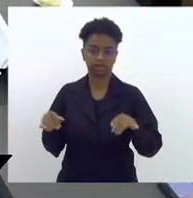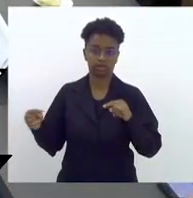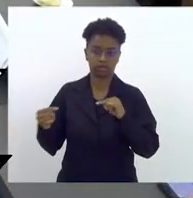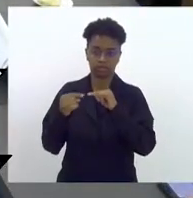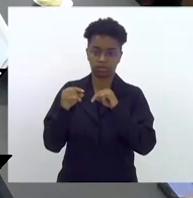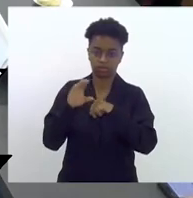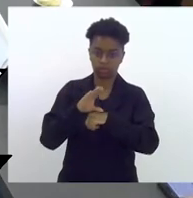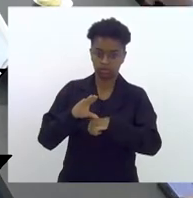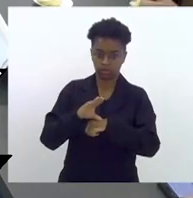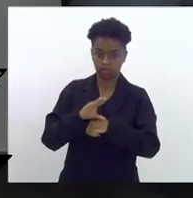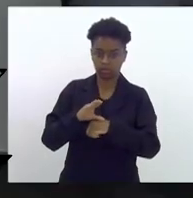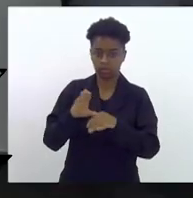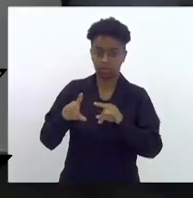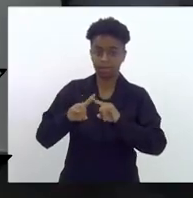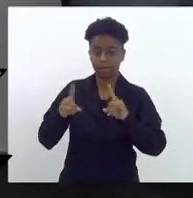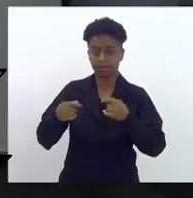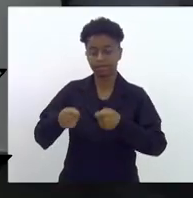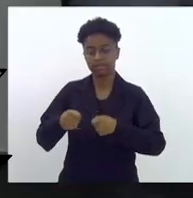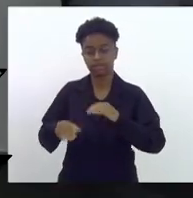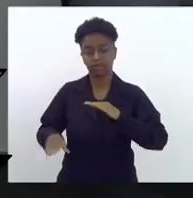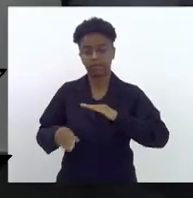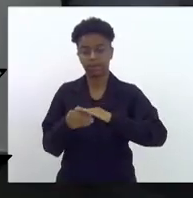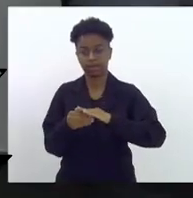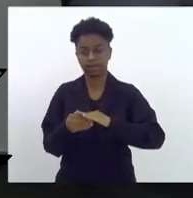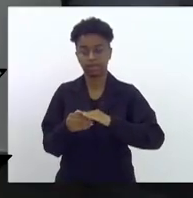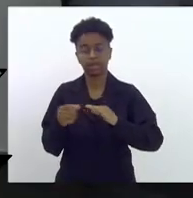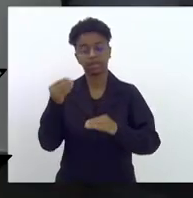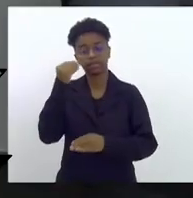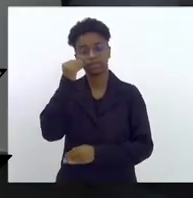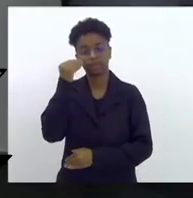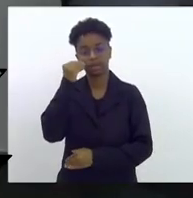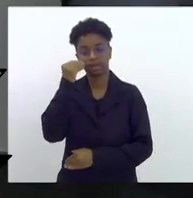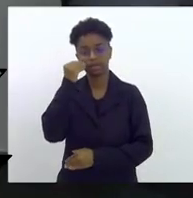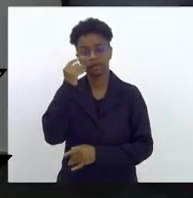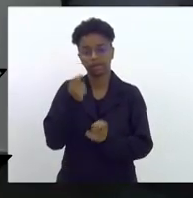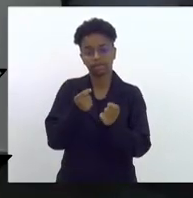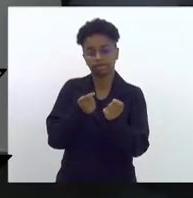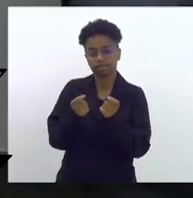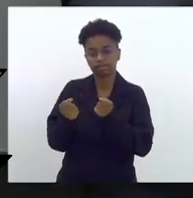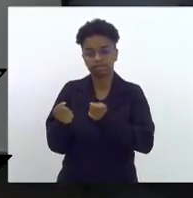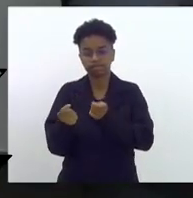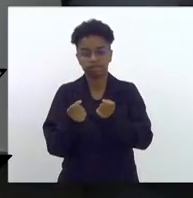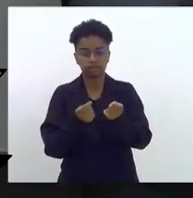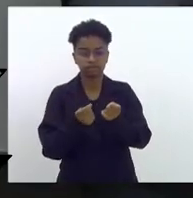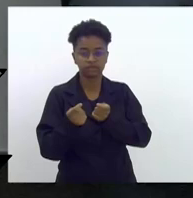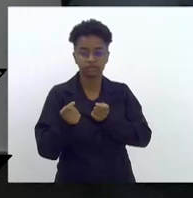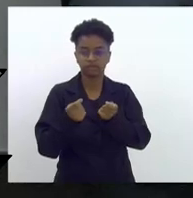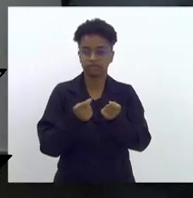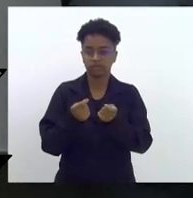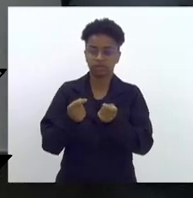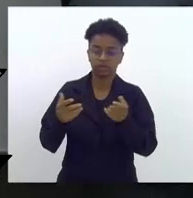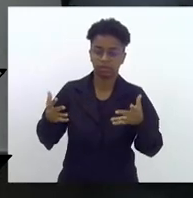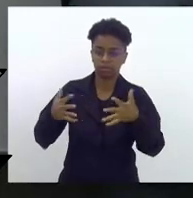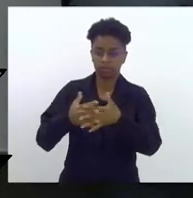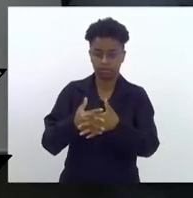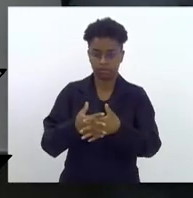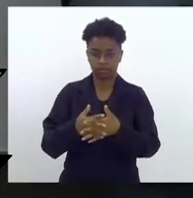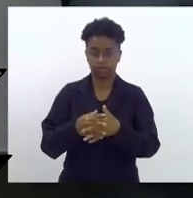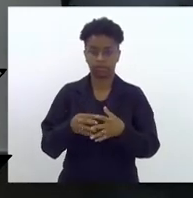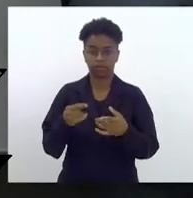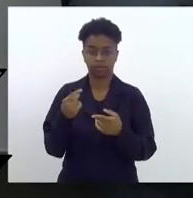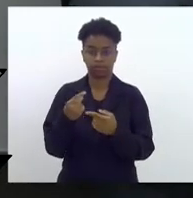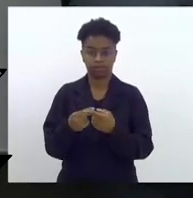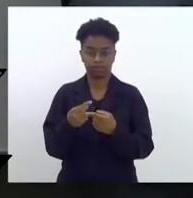constitucionalidade com emendas tenta Exatamente mediar esse conflito o